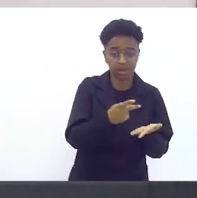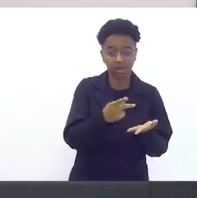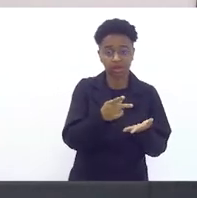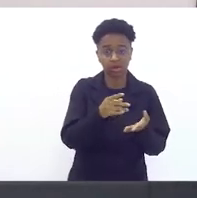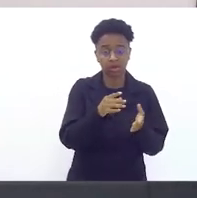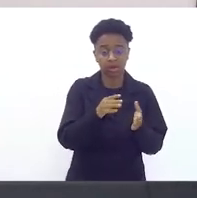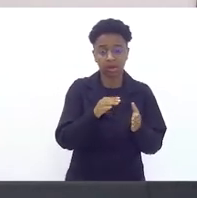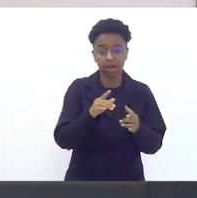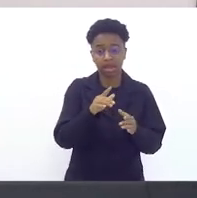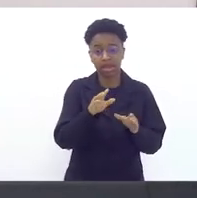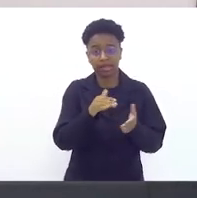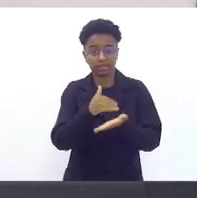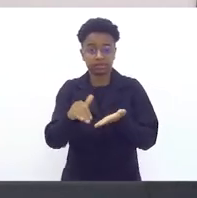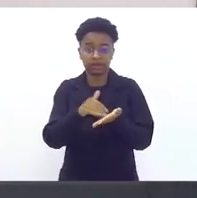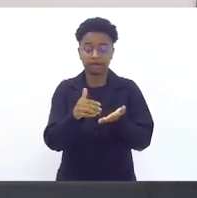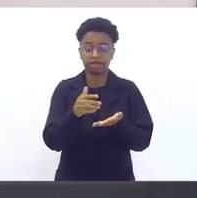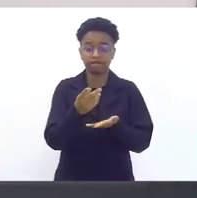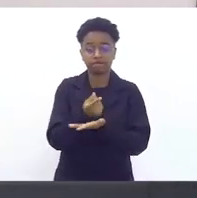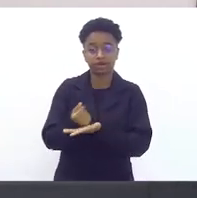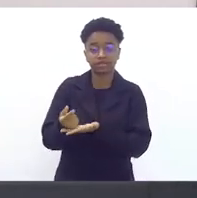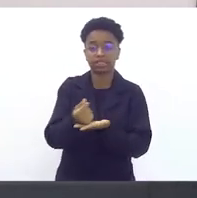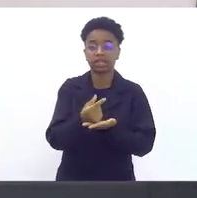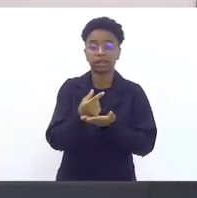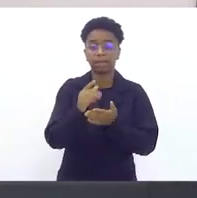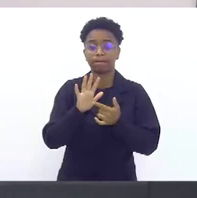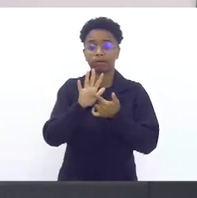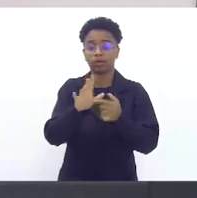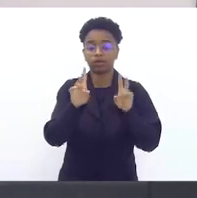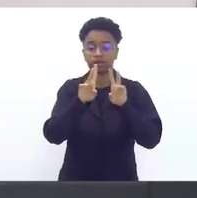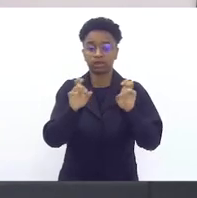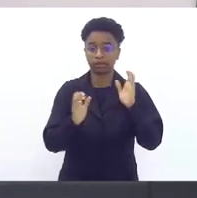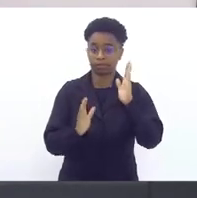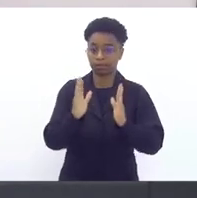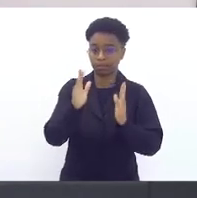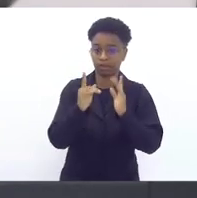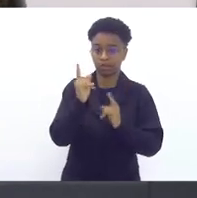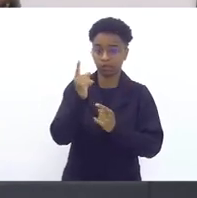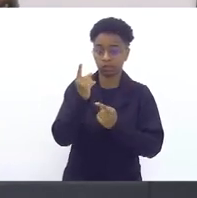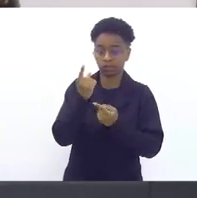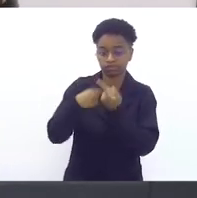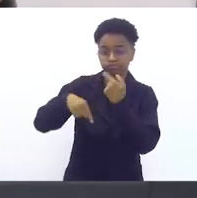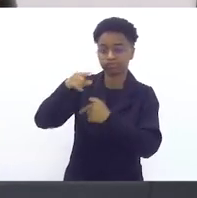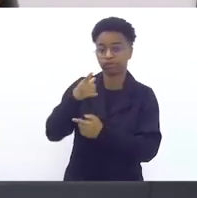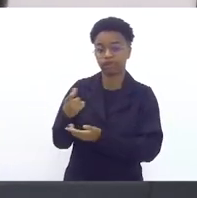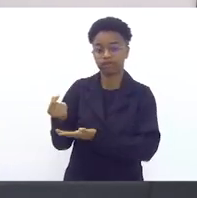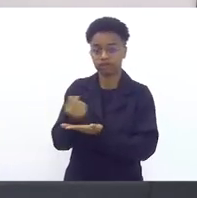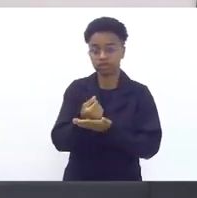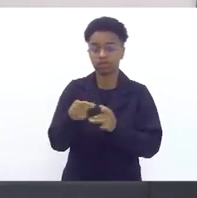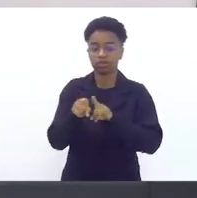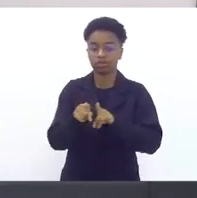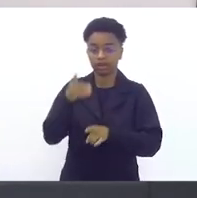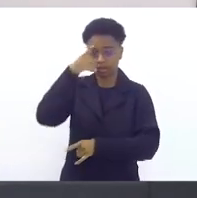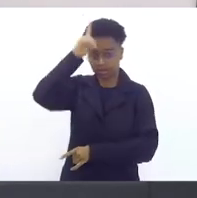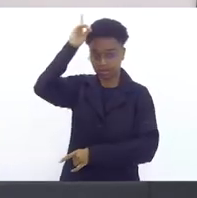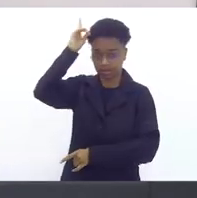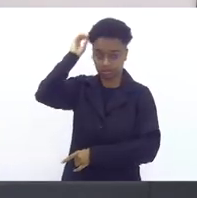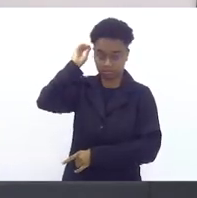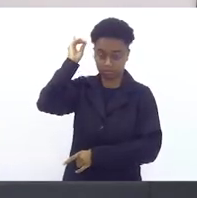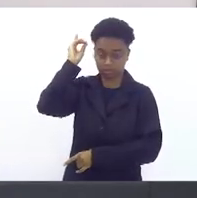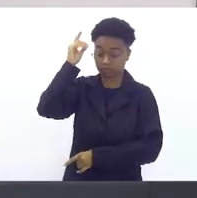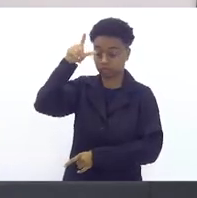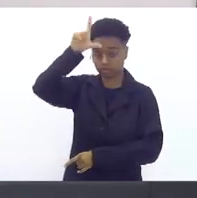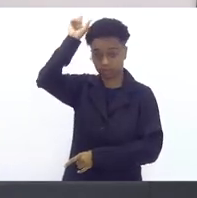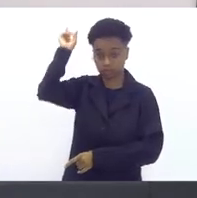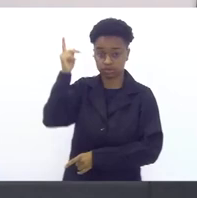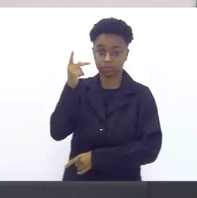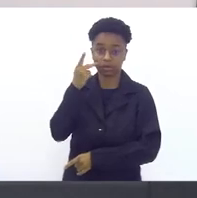Fazenda teve a questão, apresenta a questão do regime de recuperação fiscal, o deputado Luiz Paulo já fez aqui as